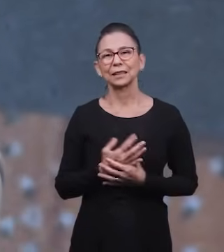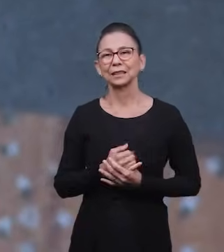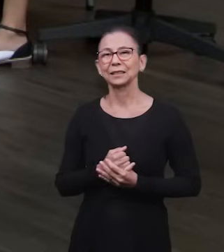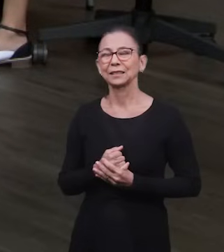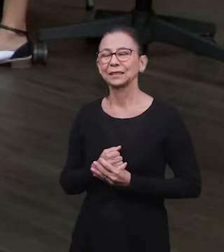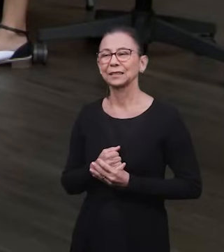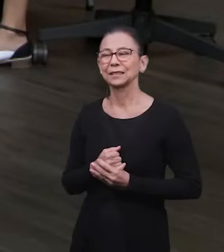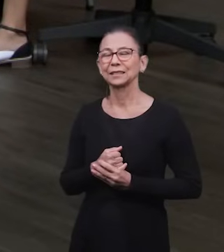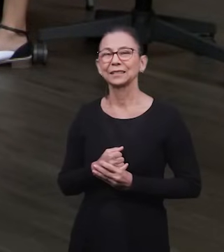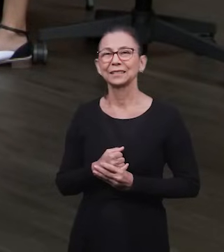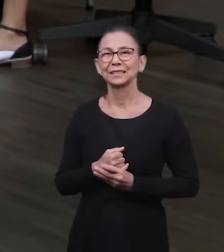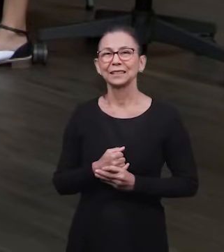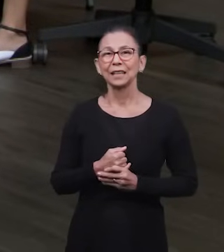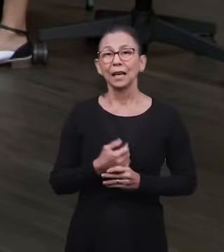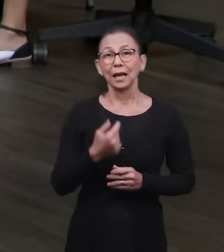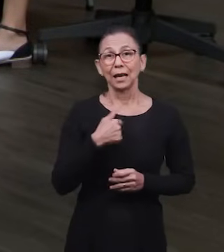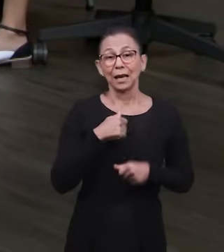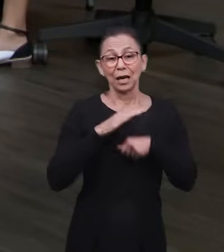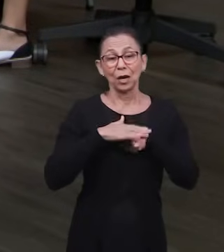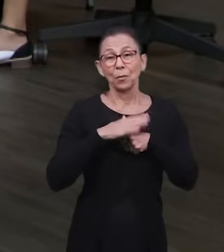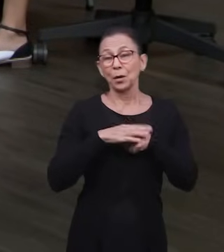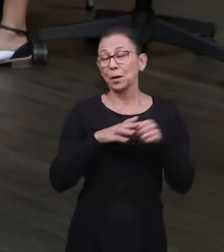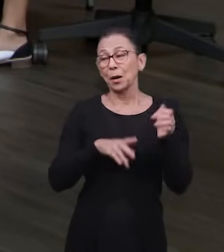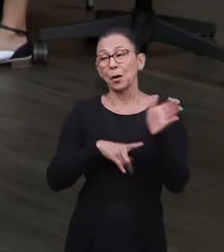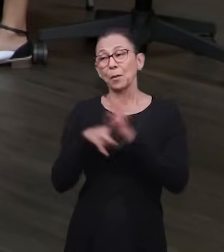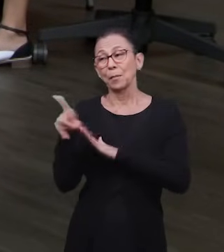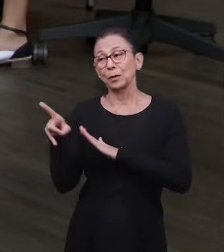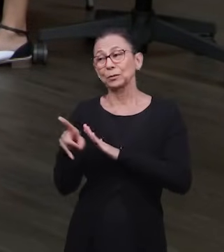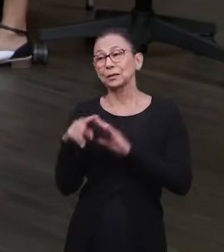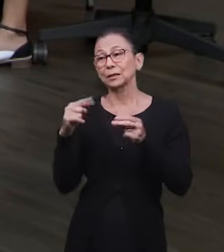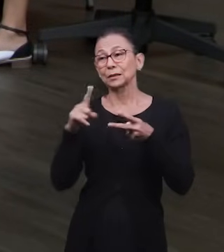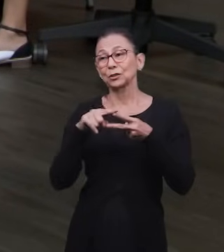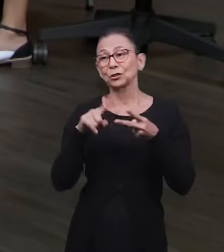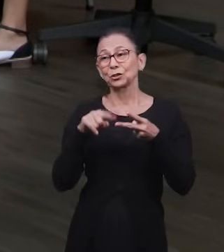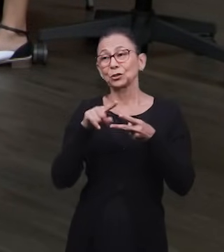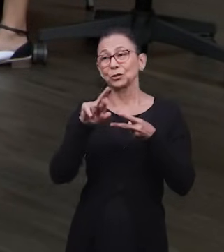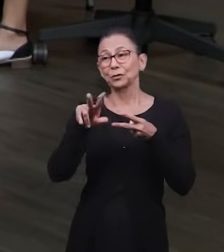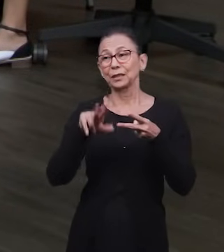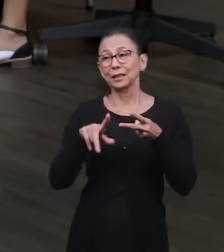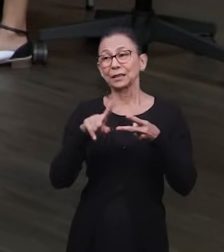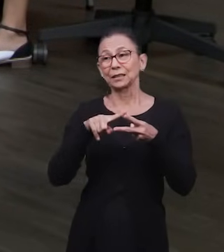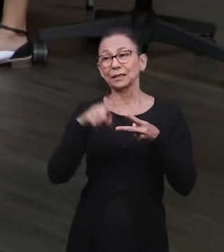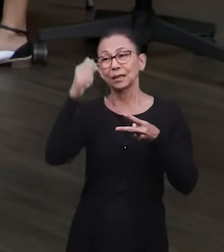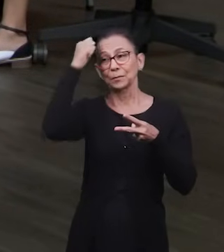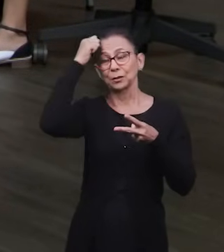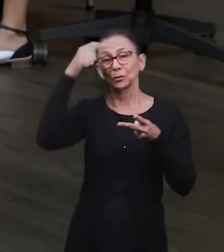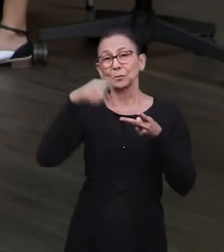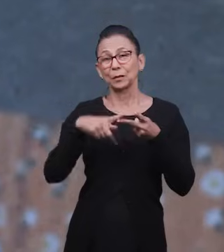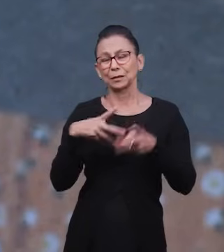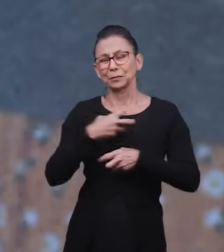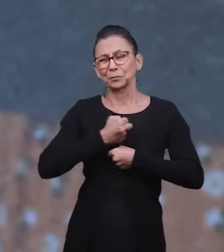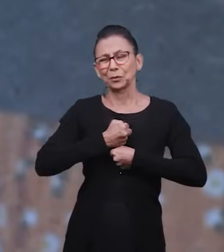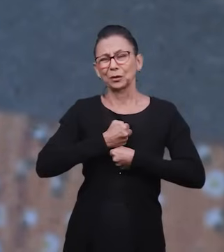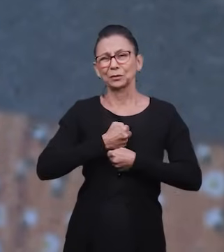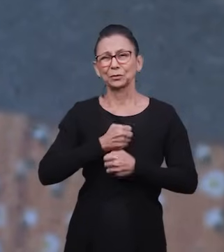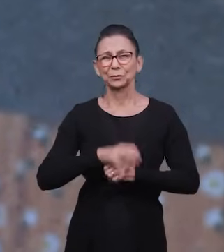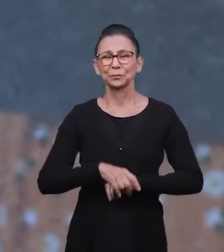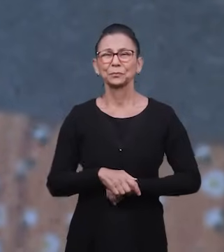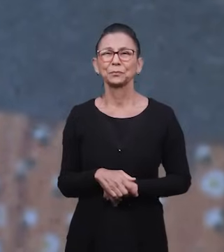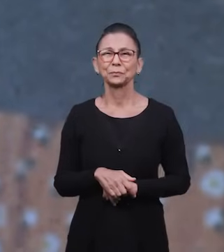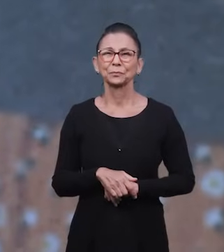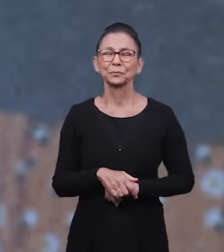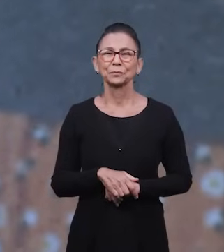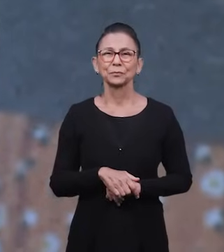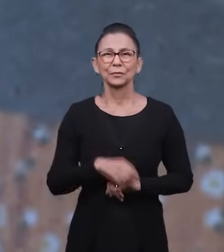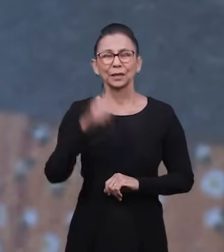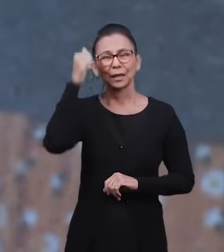que ele fez logo, porque ia ser a minha pergunta para ele, qual a diferença de arrependimento e remorso, mas ele já saiu na frente. Vamos continuar vendo a participação dos